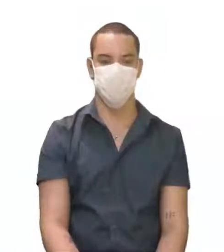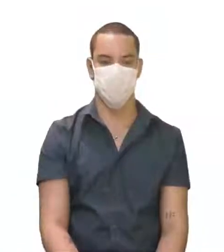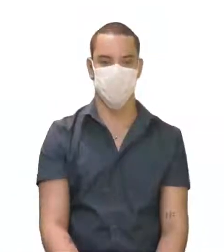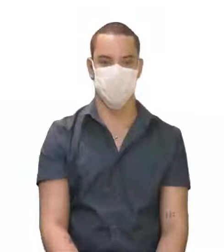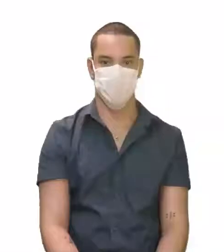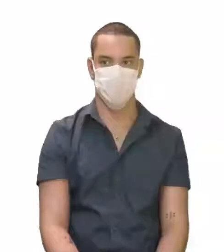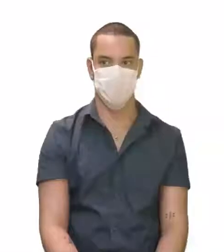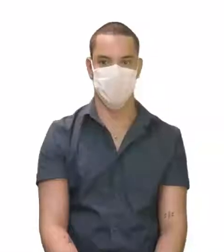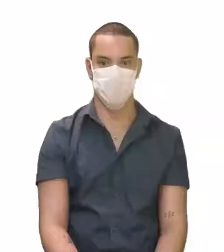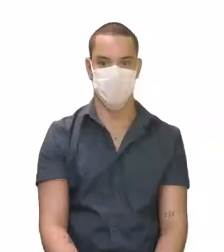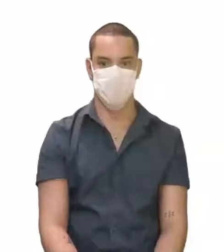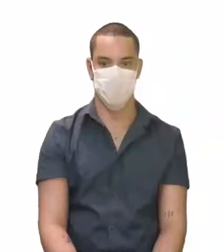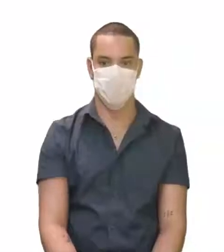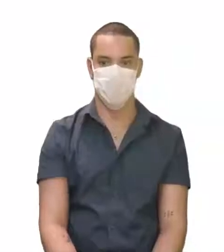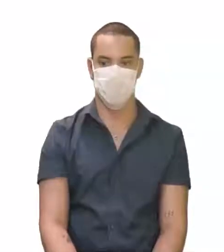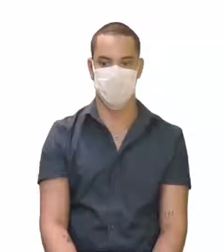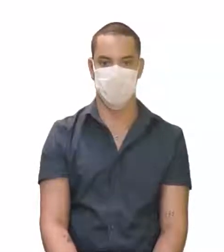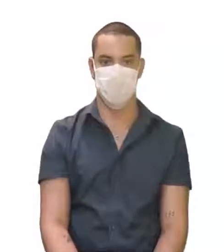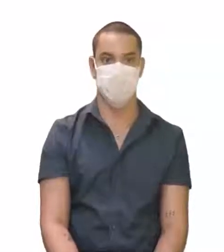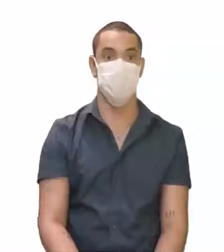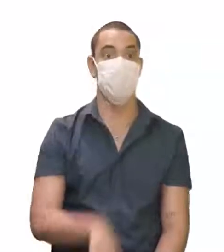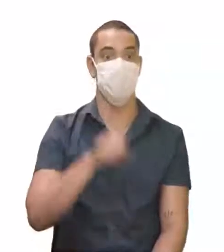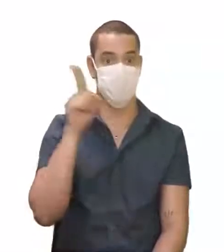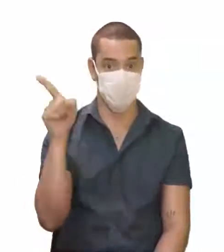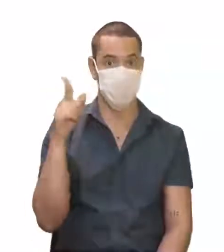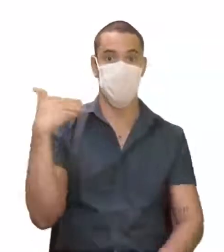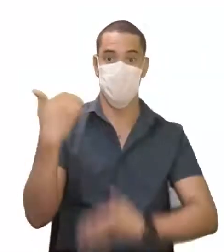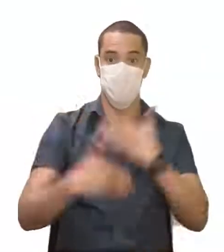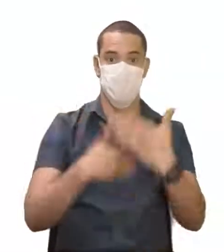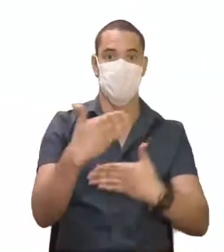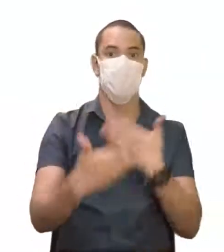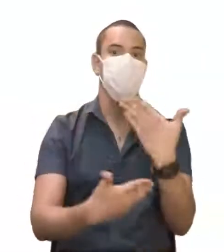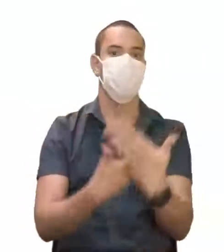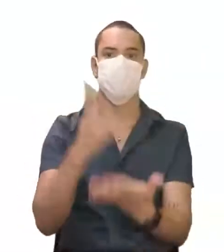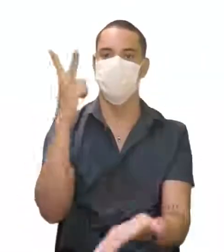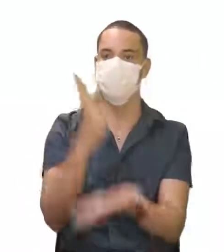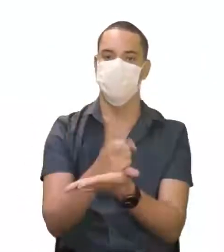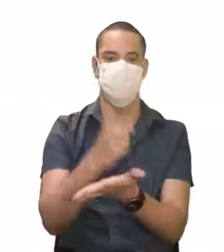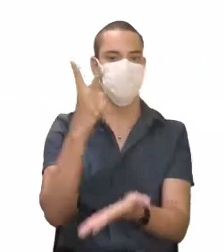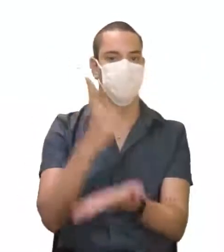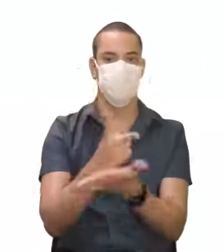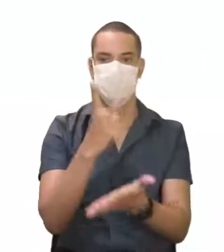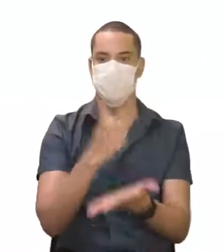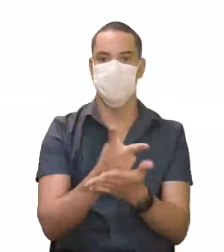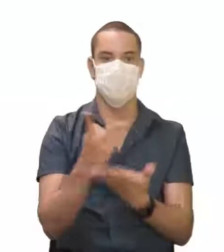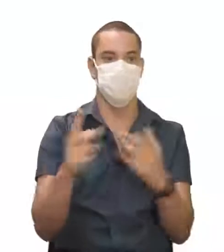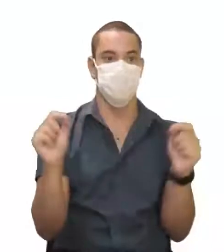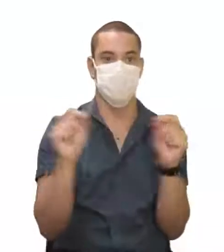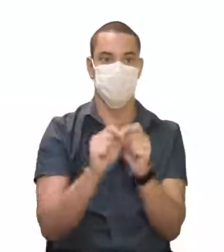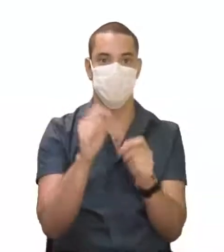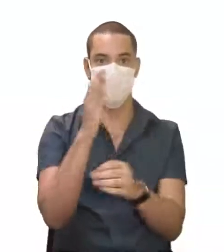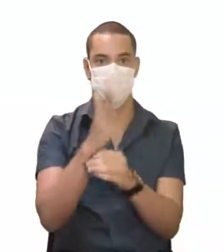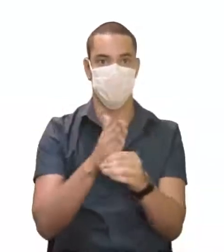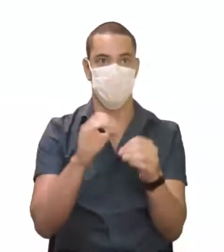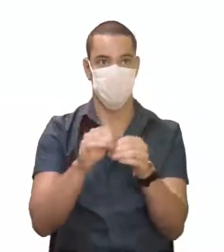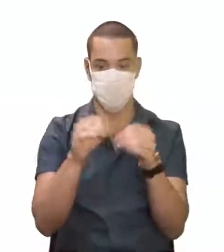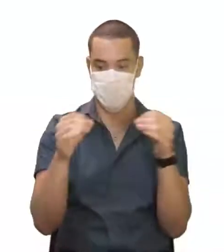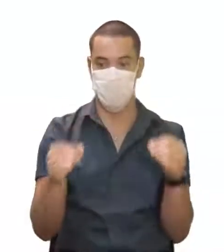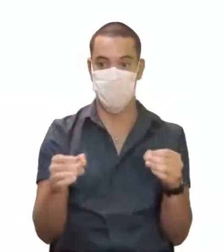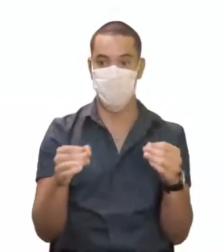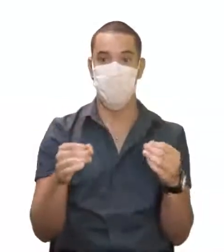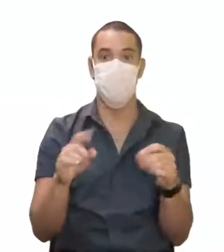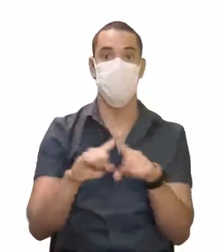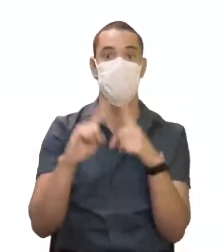Olha lá. Então, a mitose, ela é um processo contínuo de divisão celular. Mas,